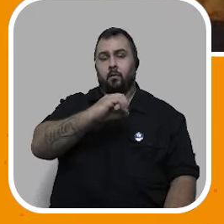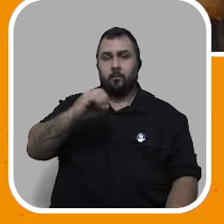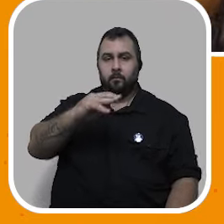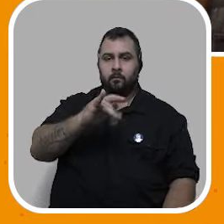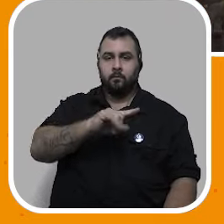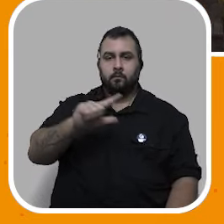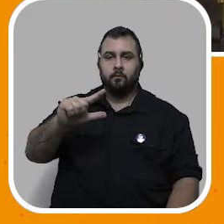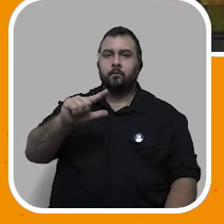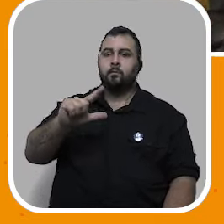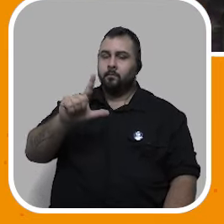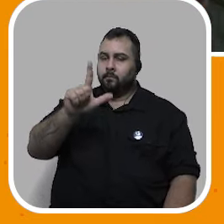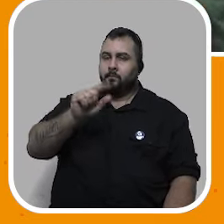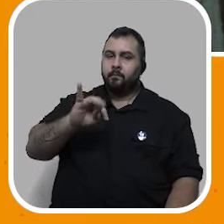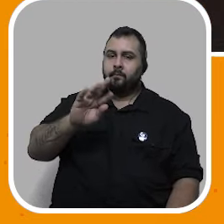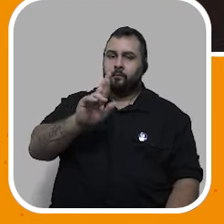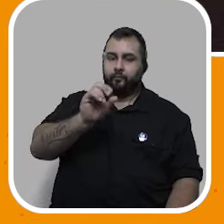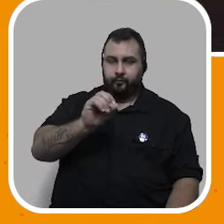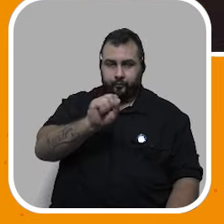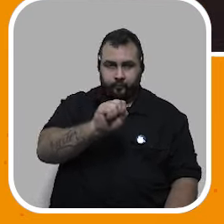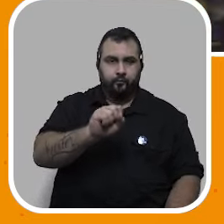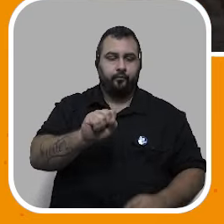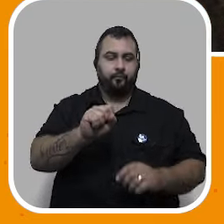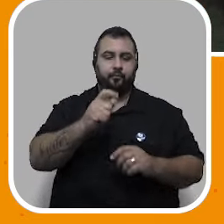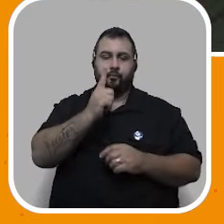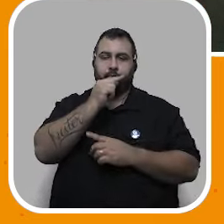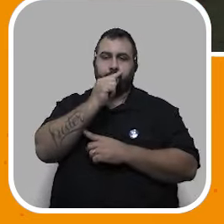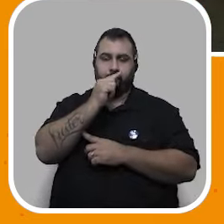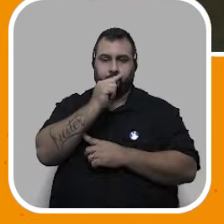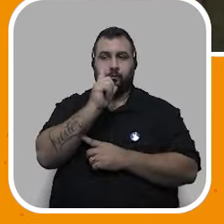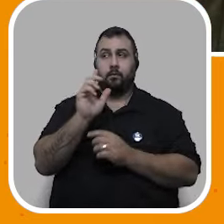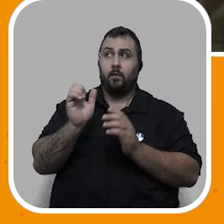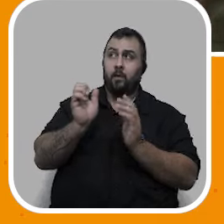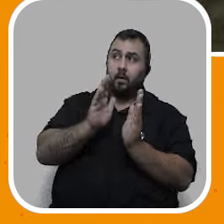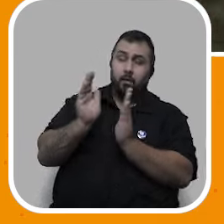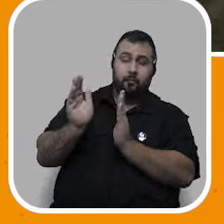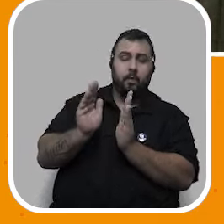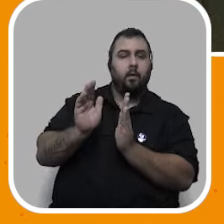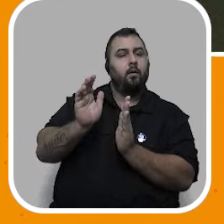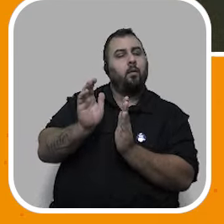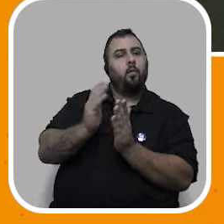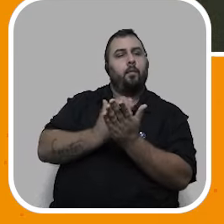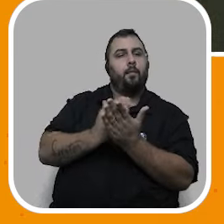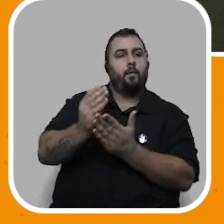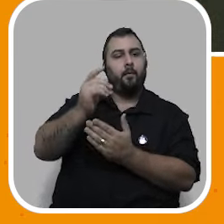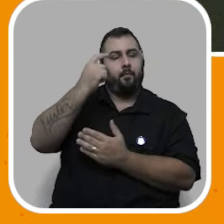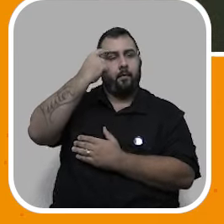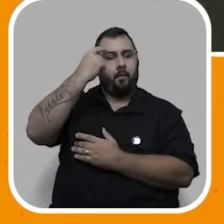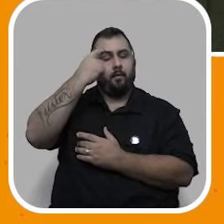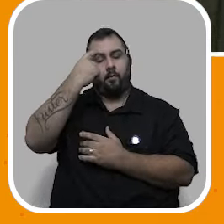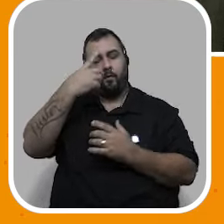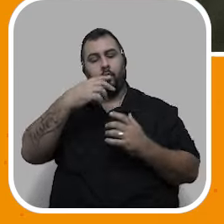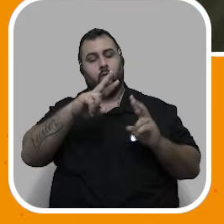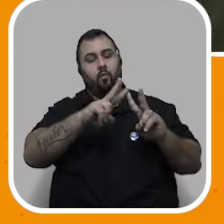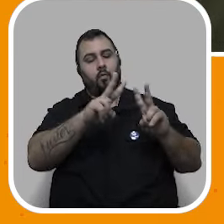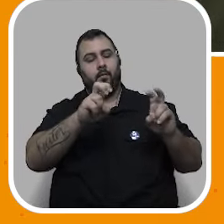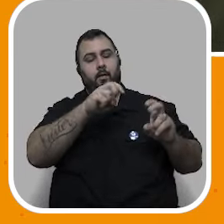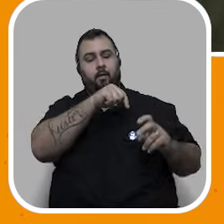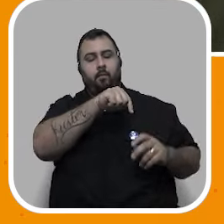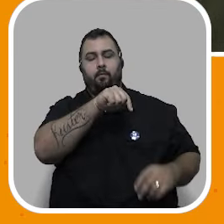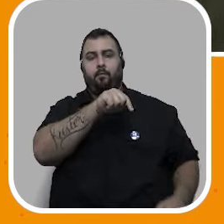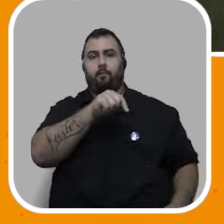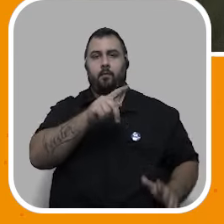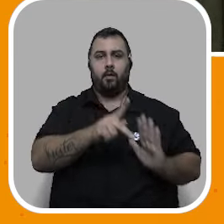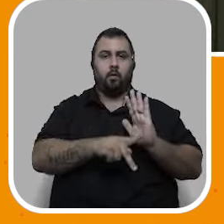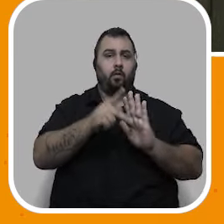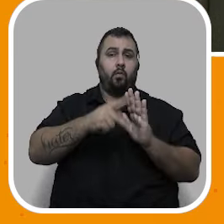água eu me lembro que na época quando a gente começou a pensar no projeto eh não